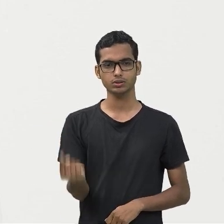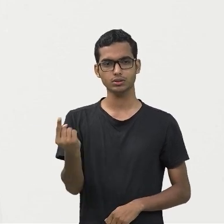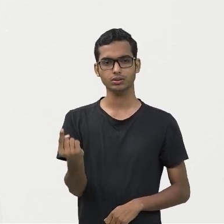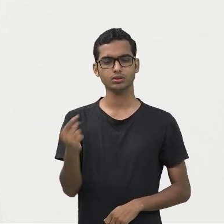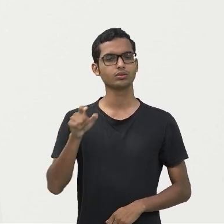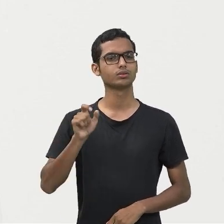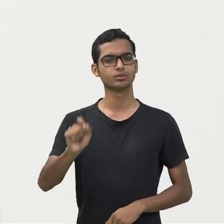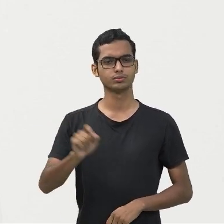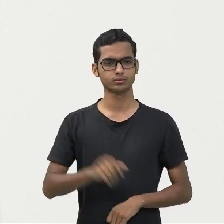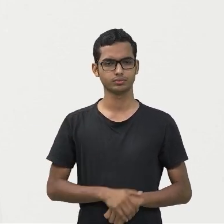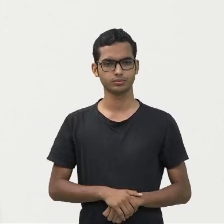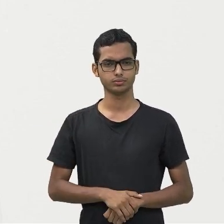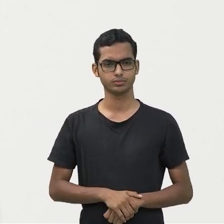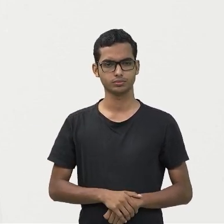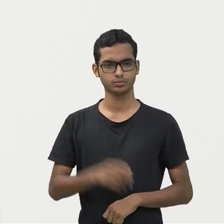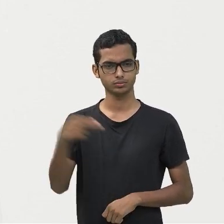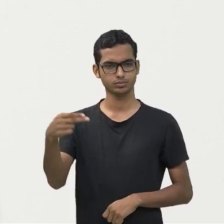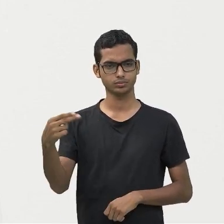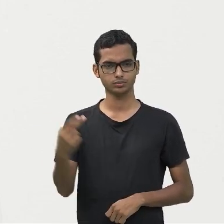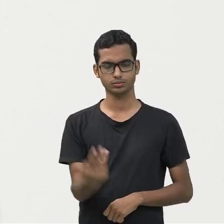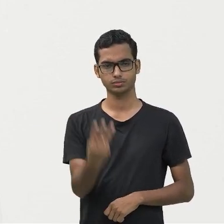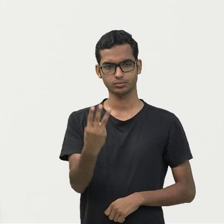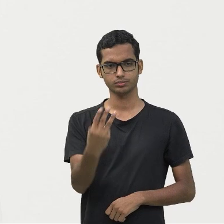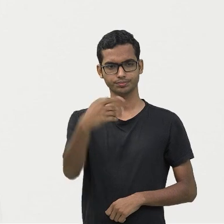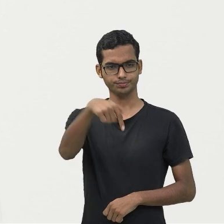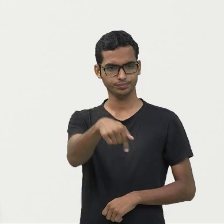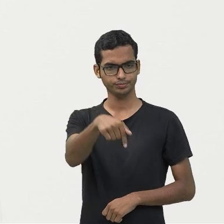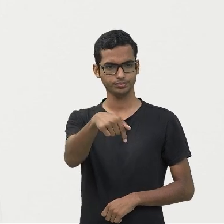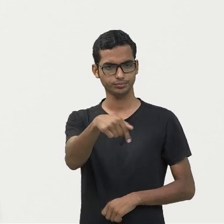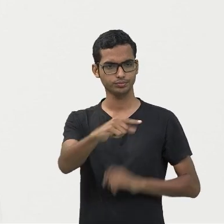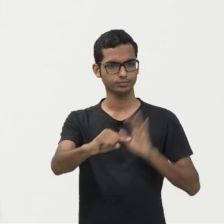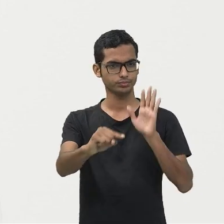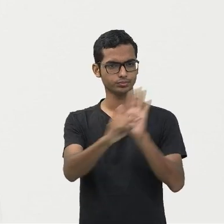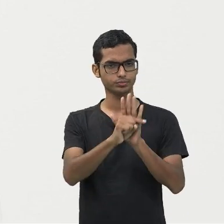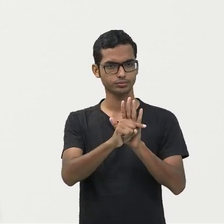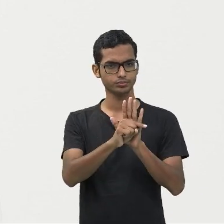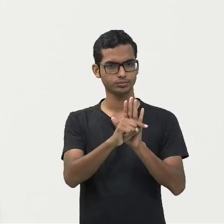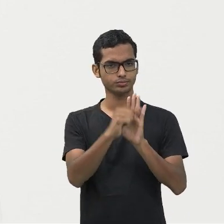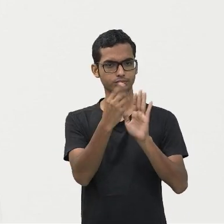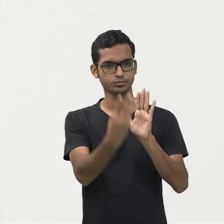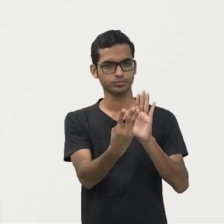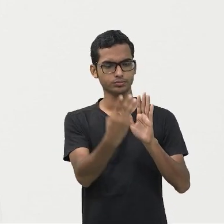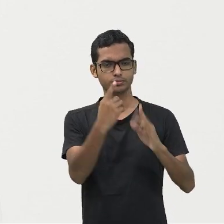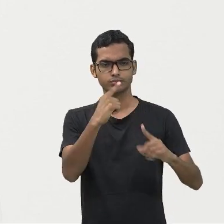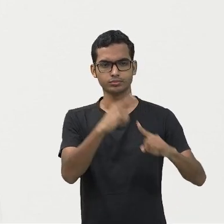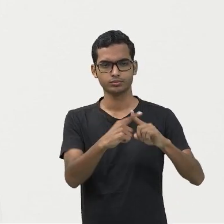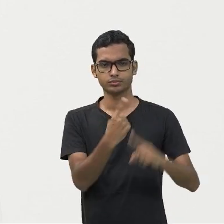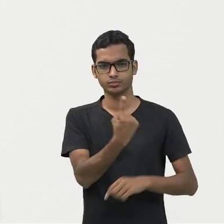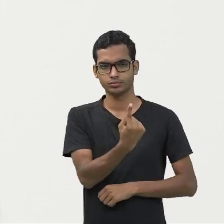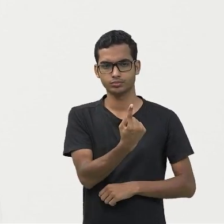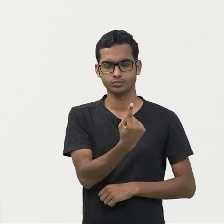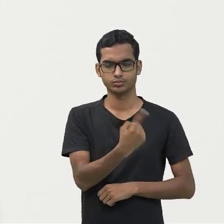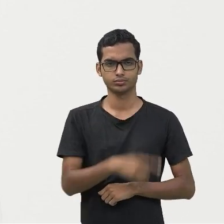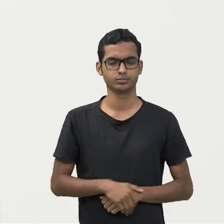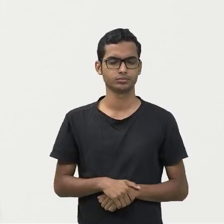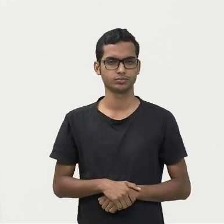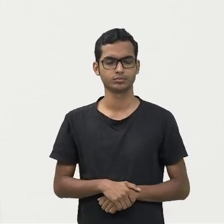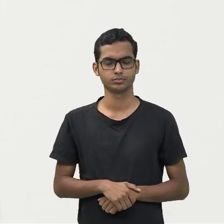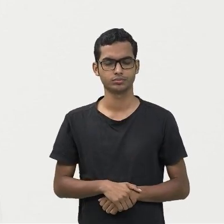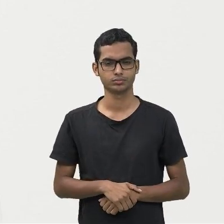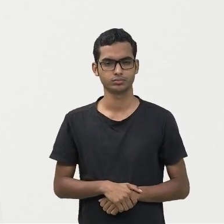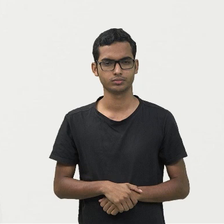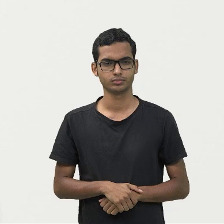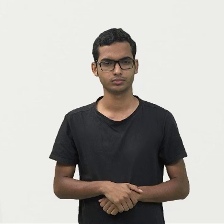quem? 37 menos 3 vezes 1,